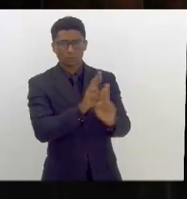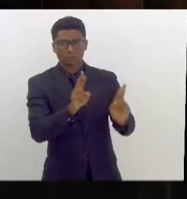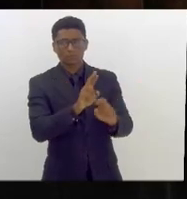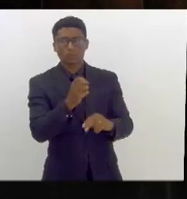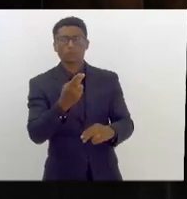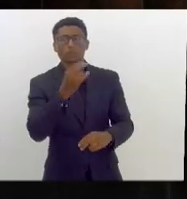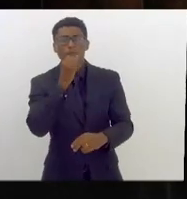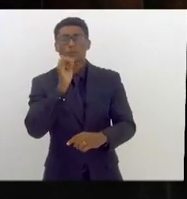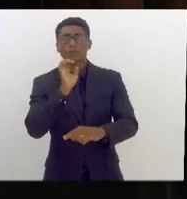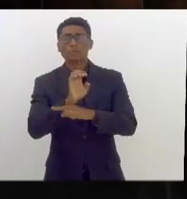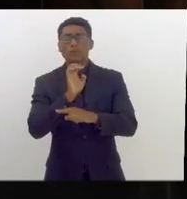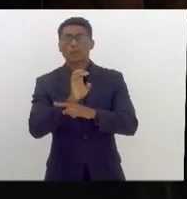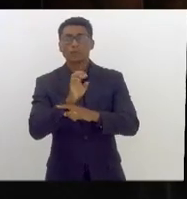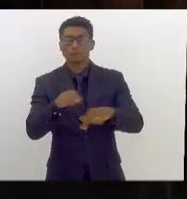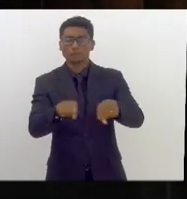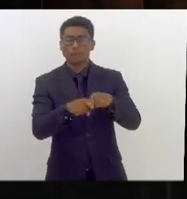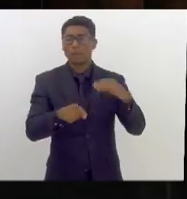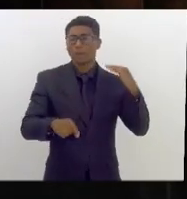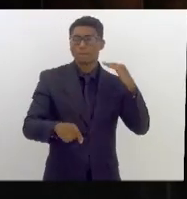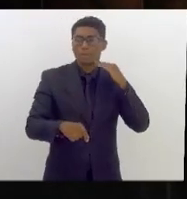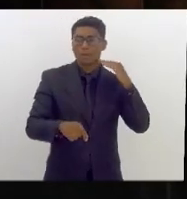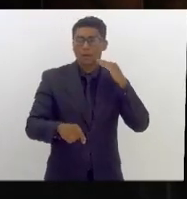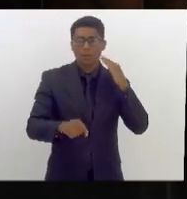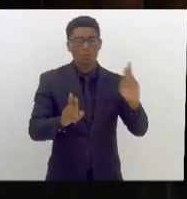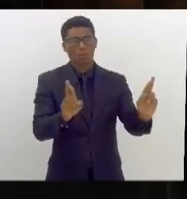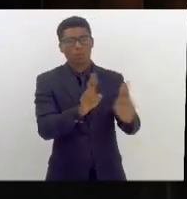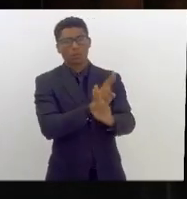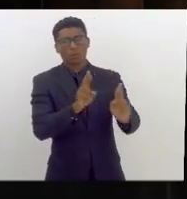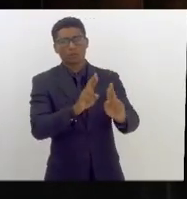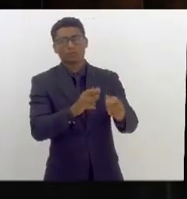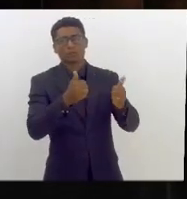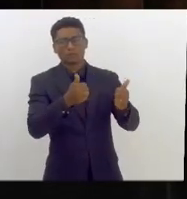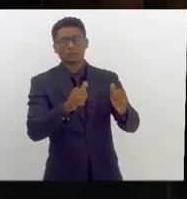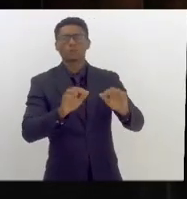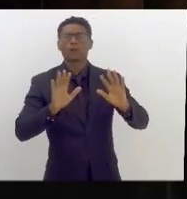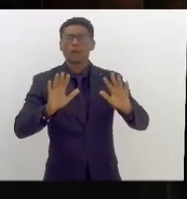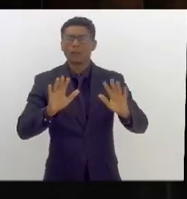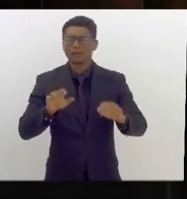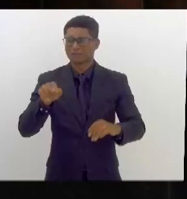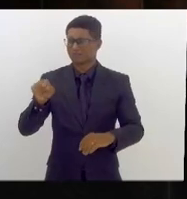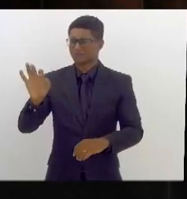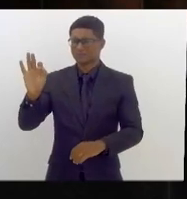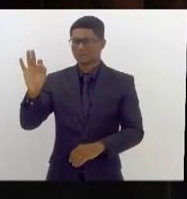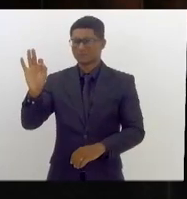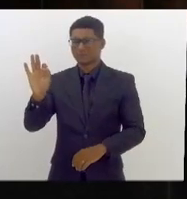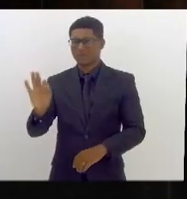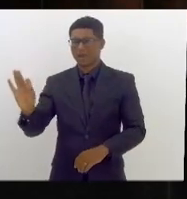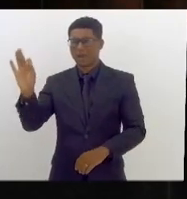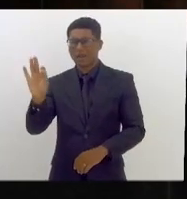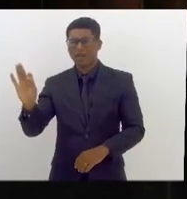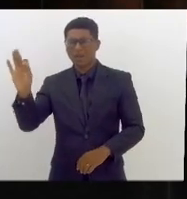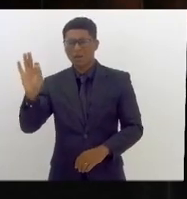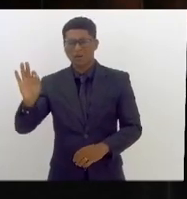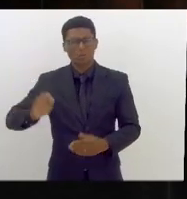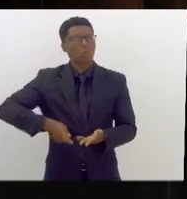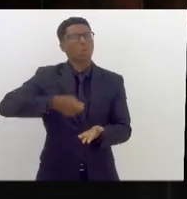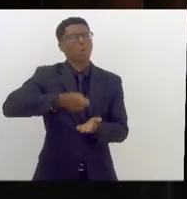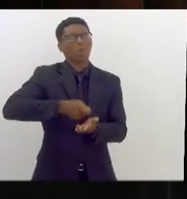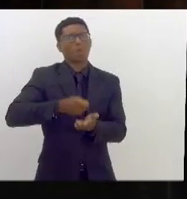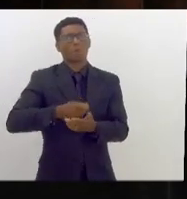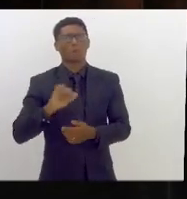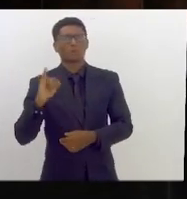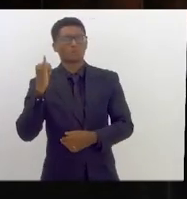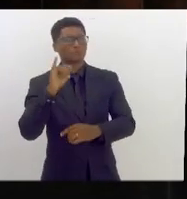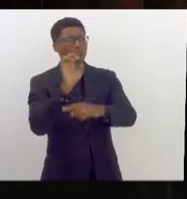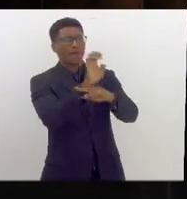banco, isso é um outro debate. Mas aqui falamos sobre entes públicos. A União não pode cobrar juros de nenhum